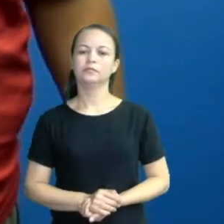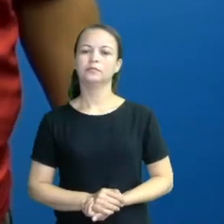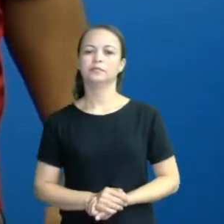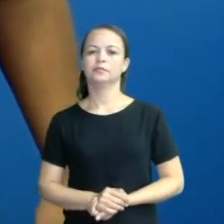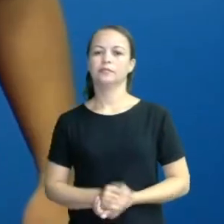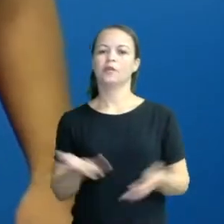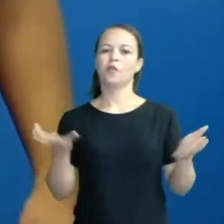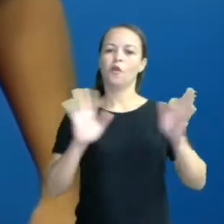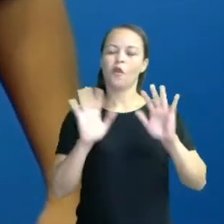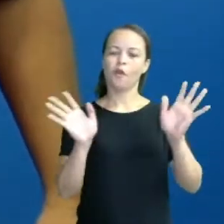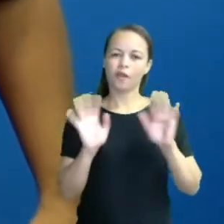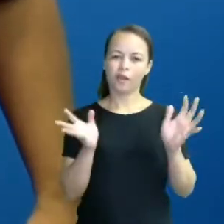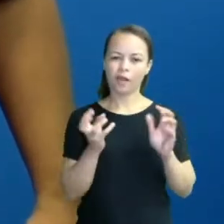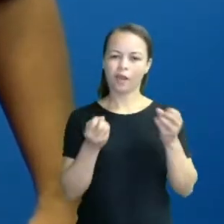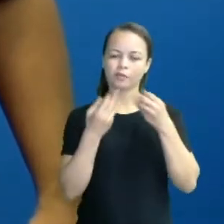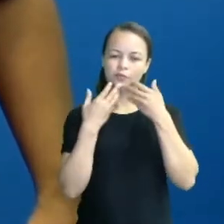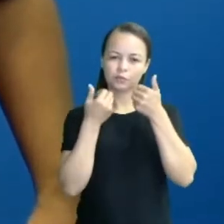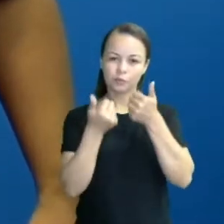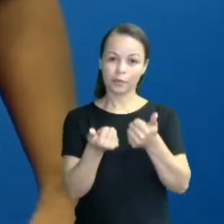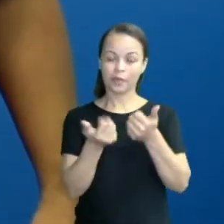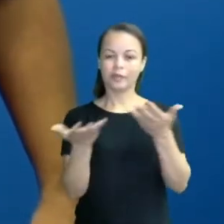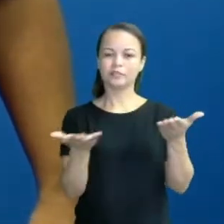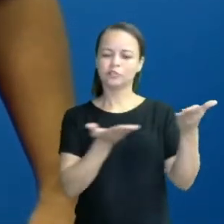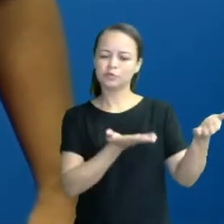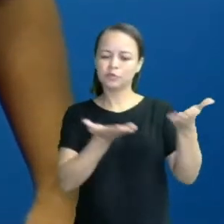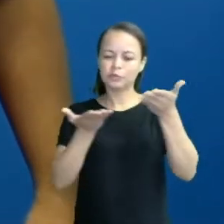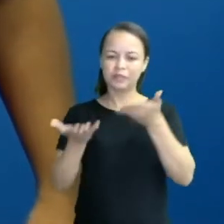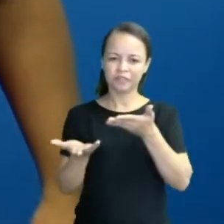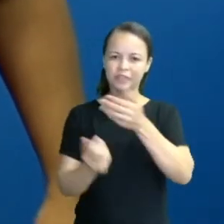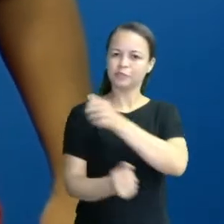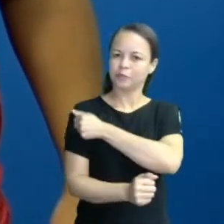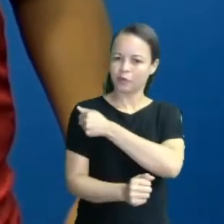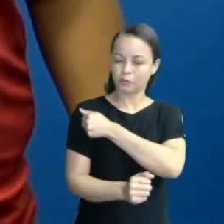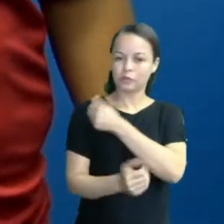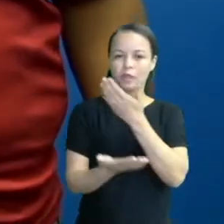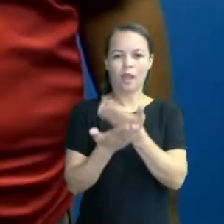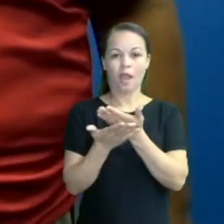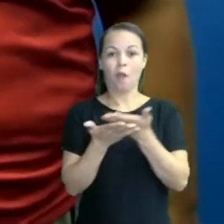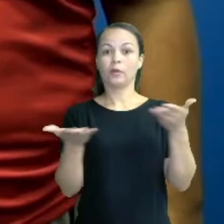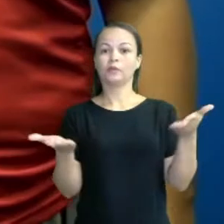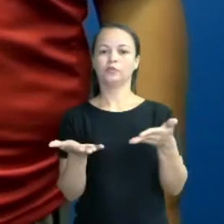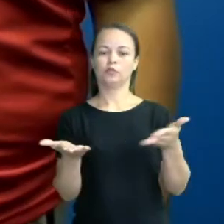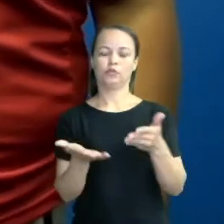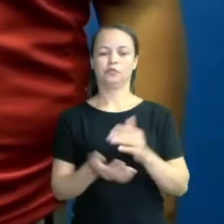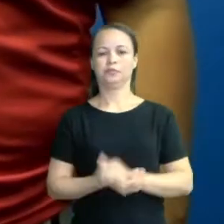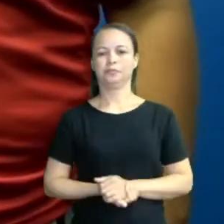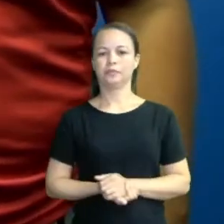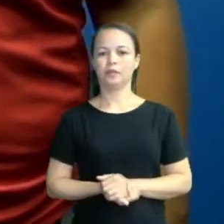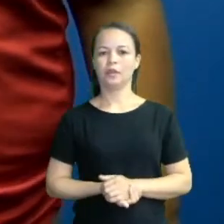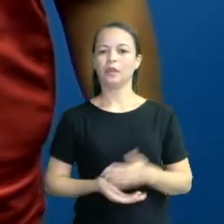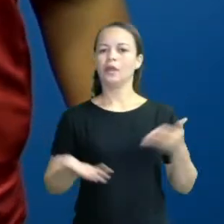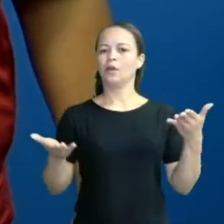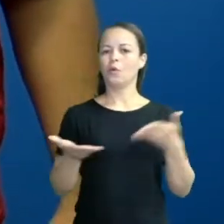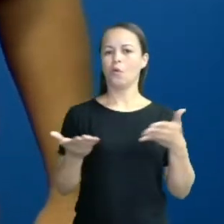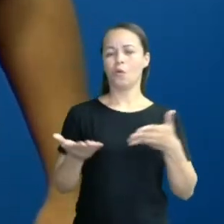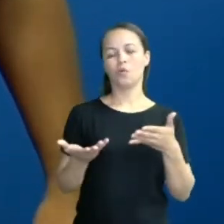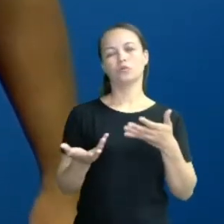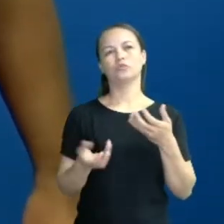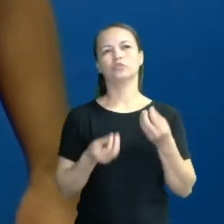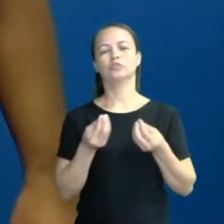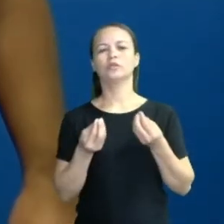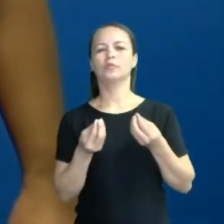Oi, turma! Sejam muito bem-vindos à nossa aula de hoje. Sim, hoje estamos